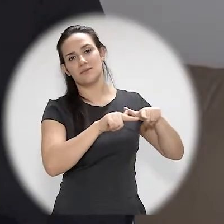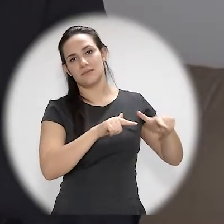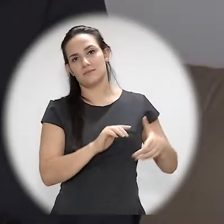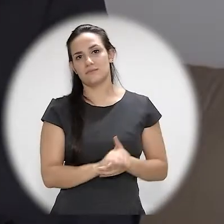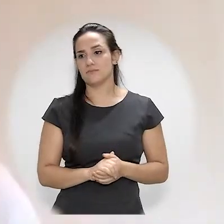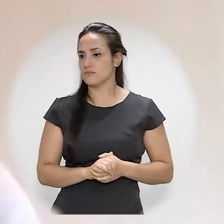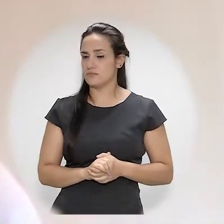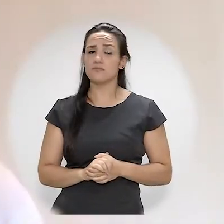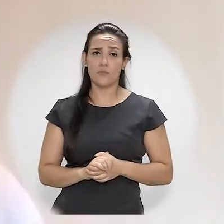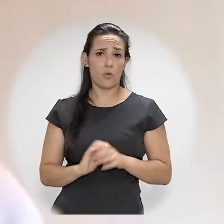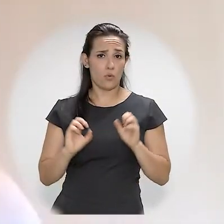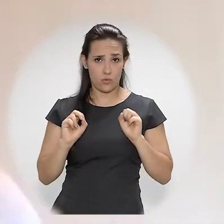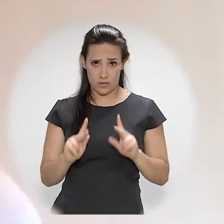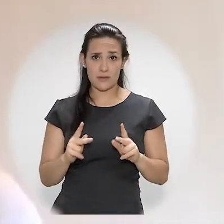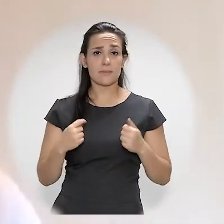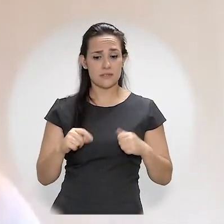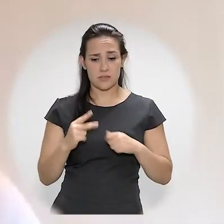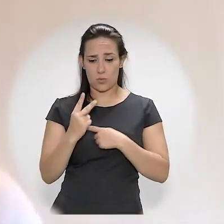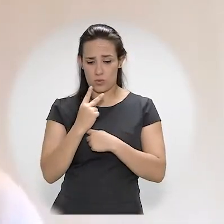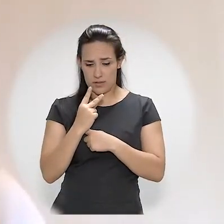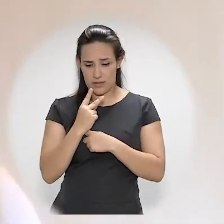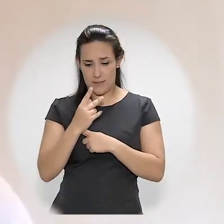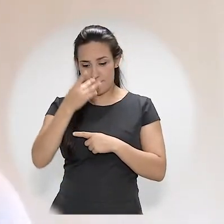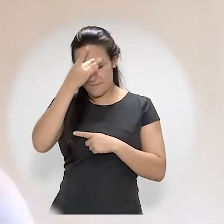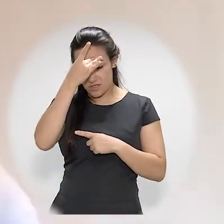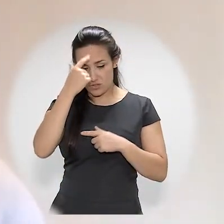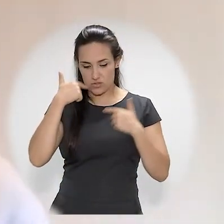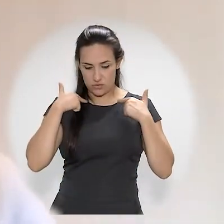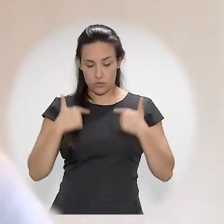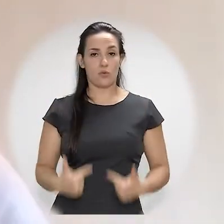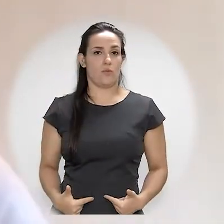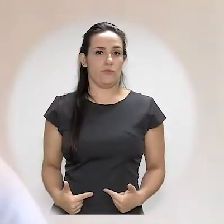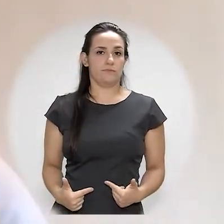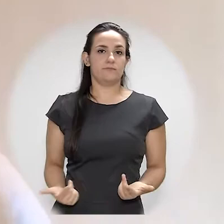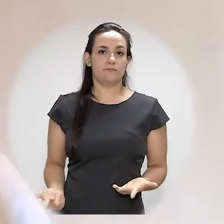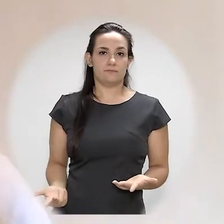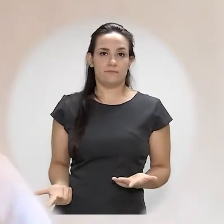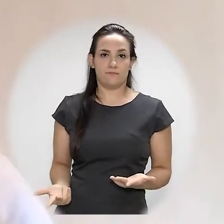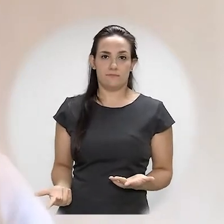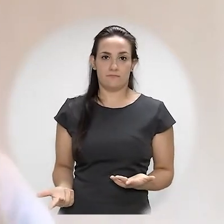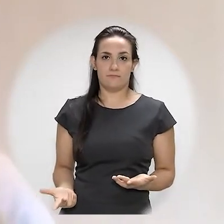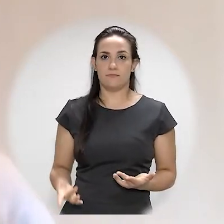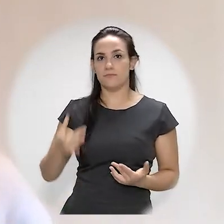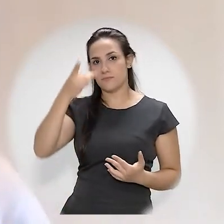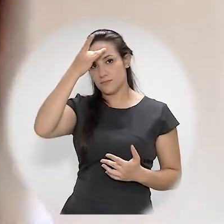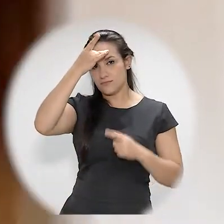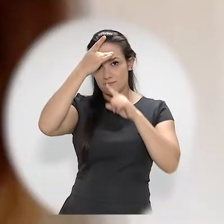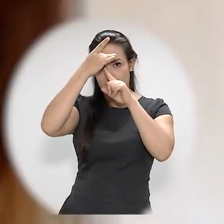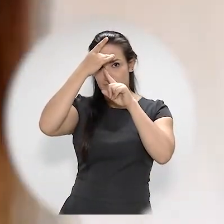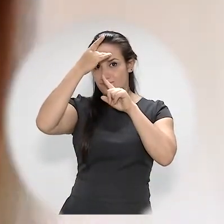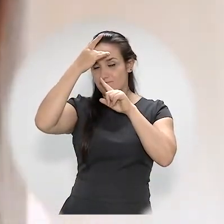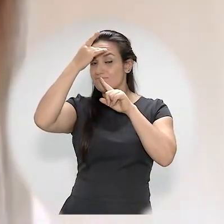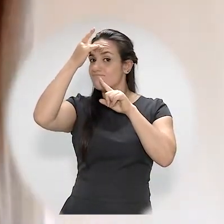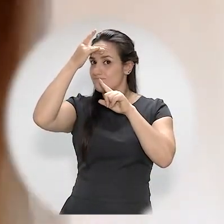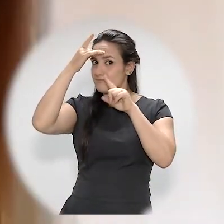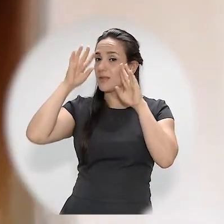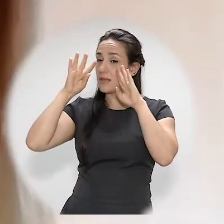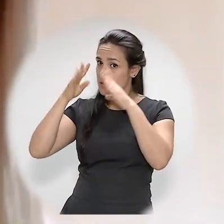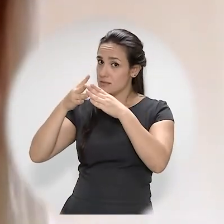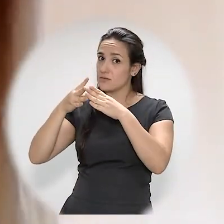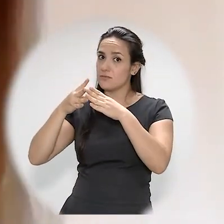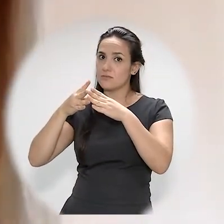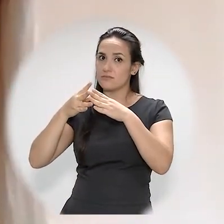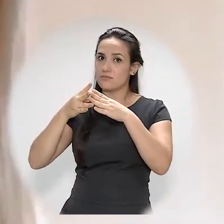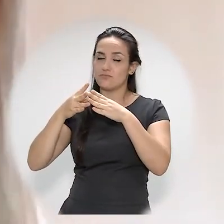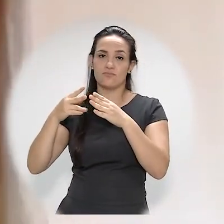apenas trabalhar. Todos nós precisamos trabalhar o mental e o físico, né? Só que o mental, agora ele está um pouco